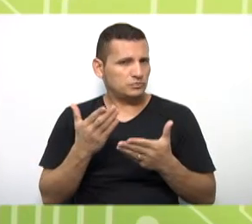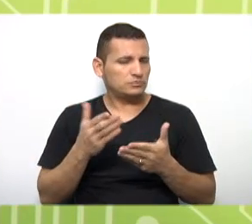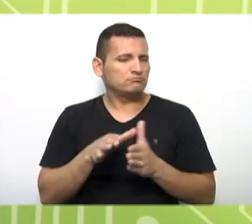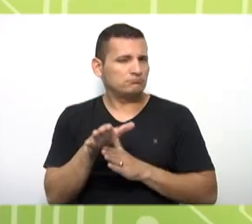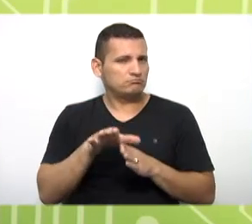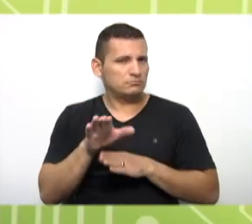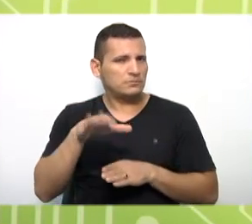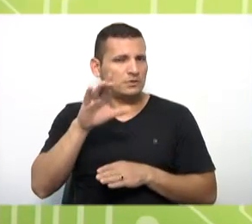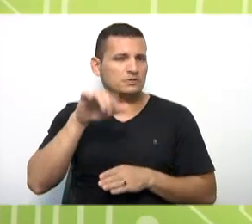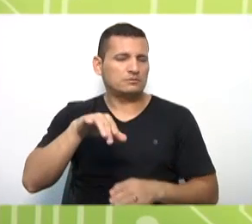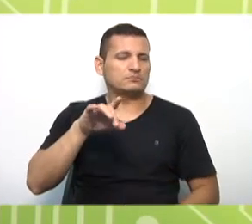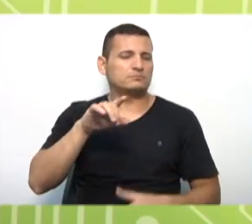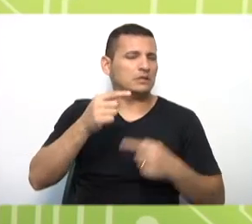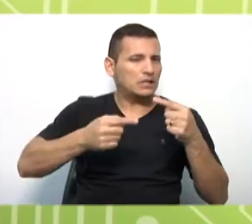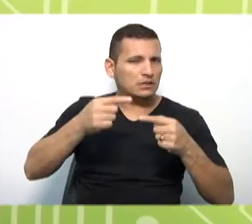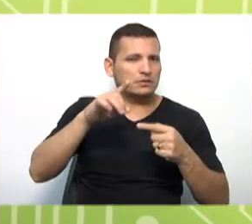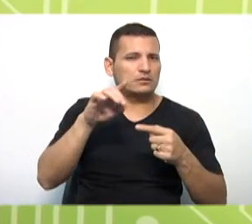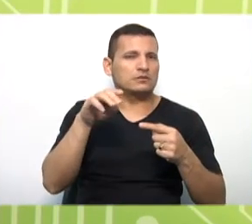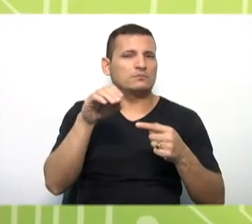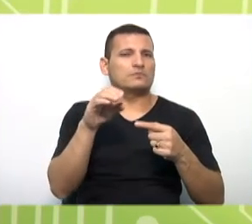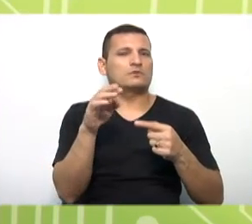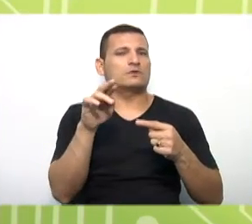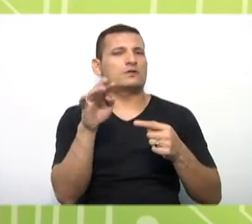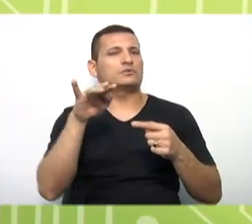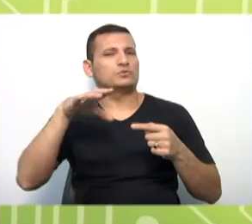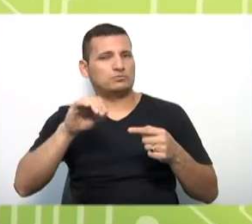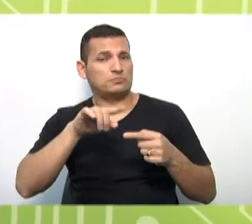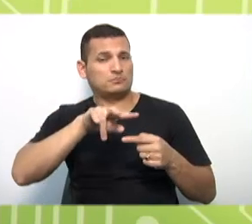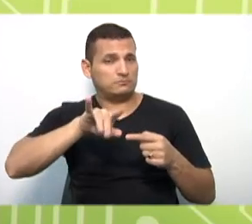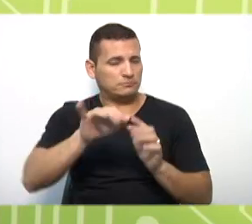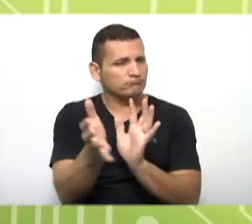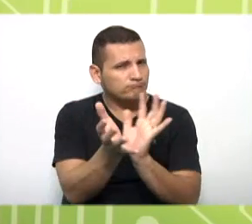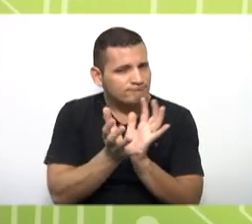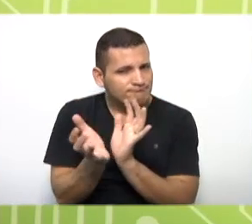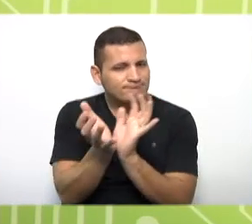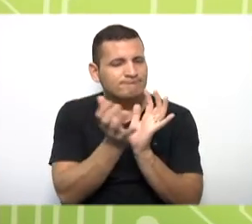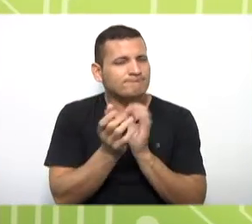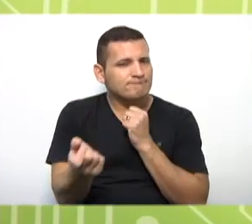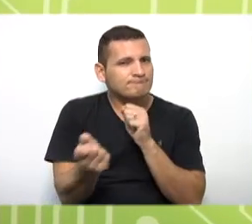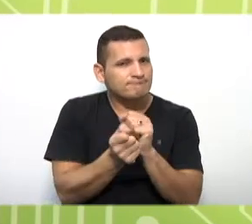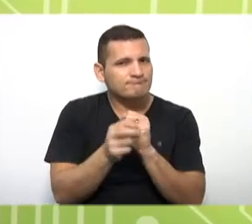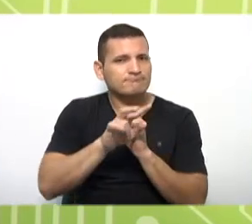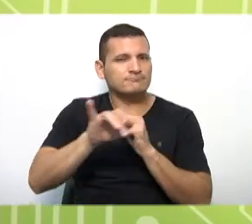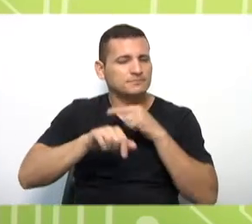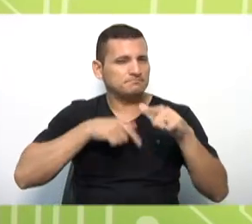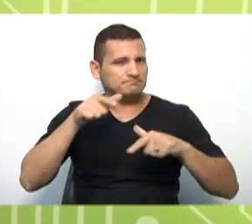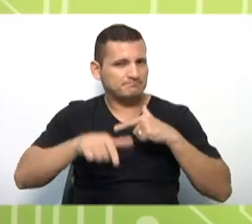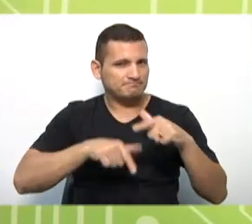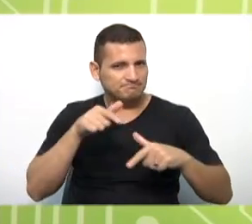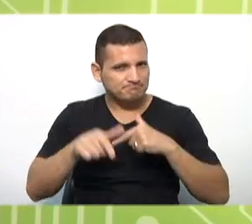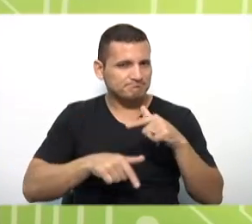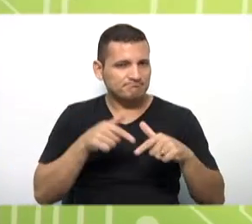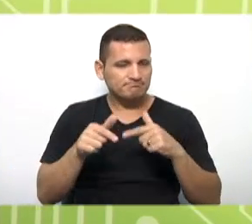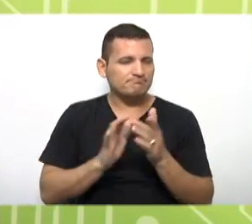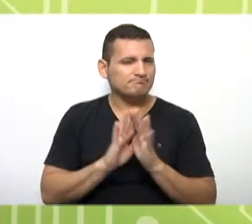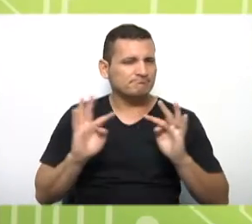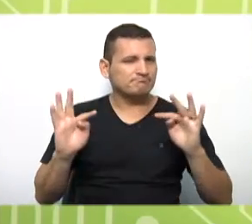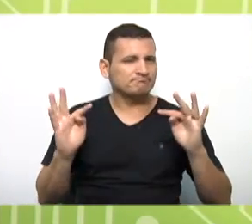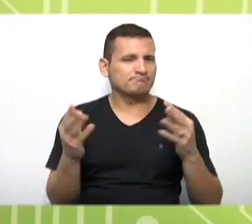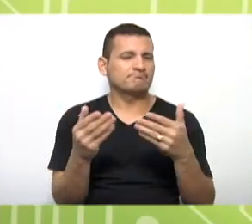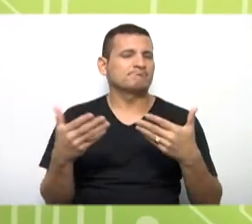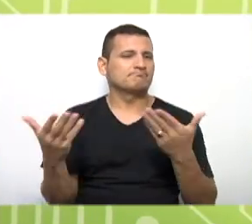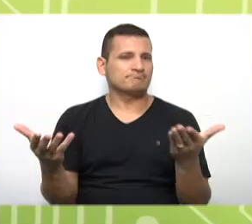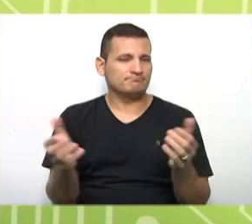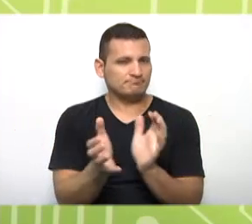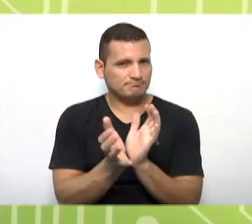líder democrático, que vai trabalhar em conjunto com a sua equipe, ele vai trabalhar com toda a sua equipe. Isso